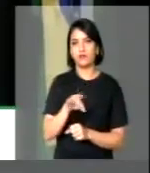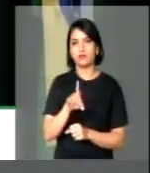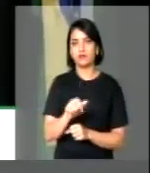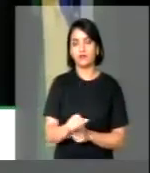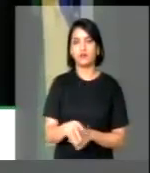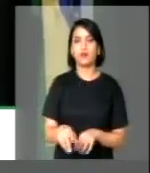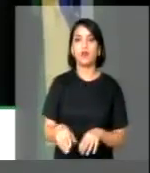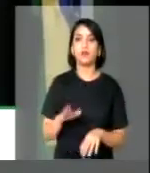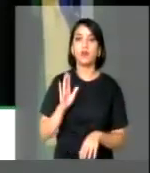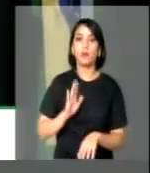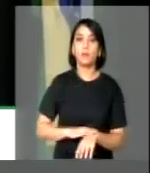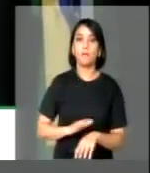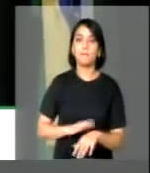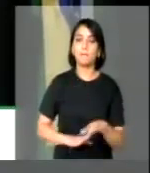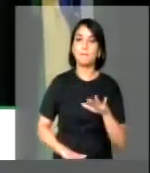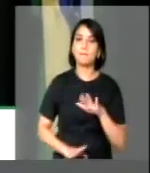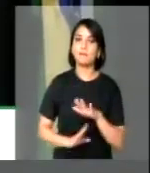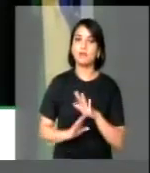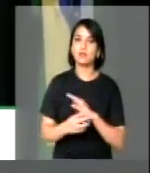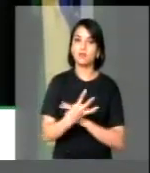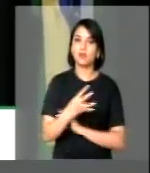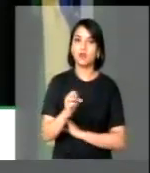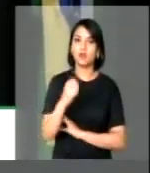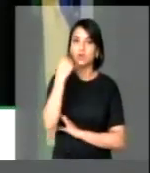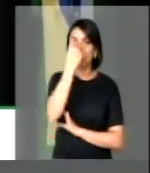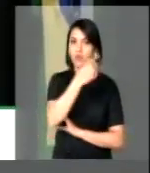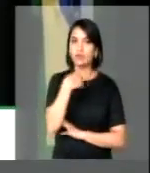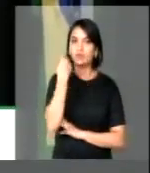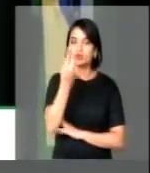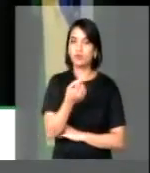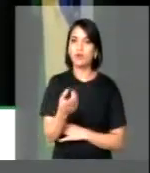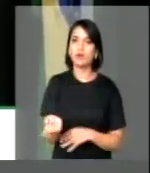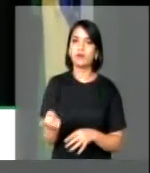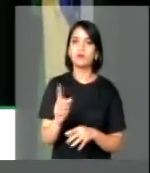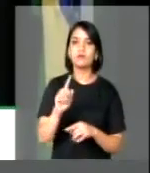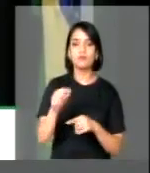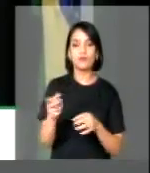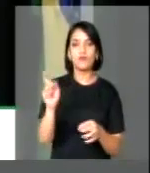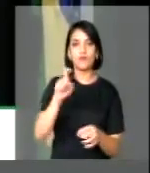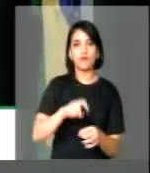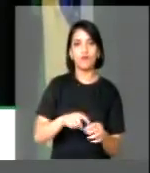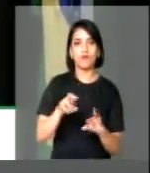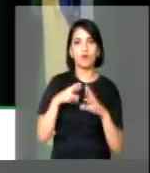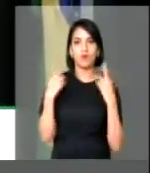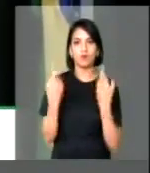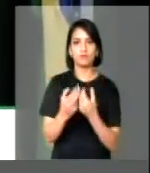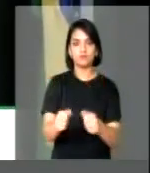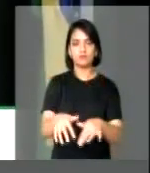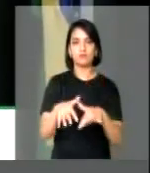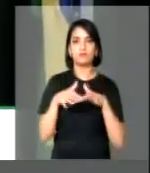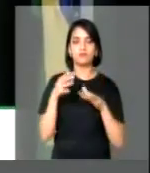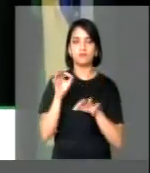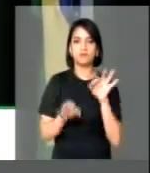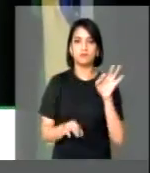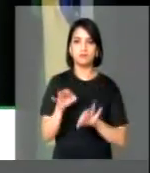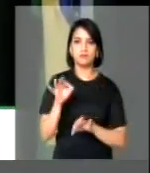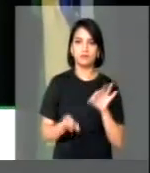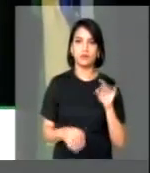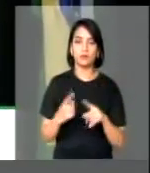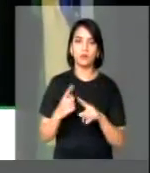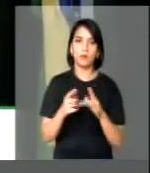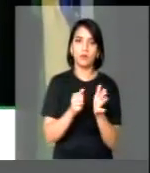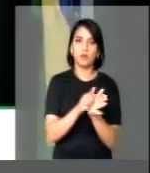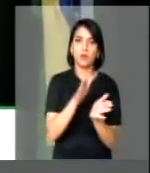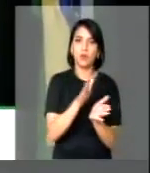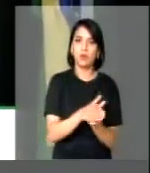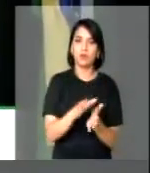prazo de 48 horas, iremos retomar a audiência para que a